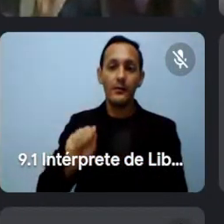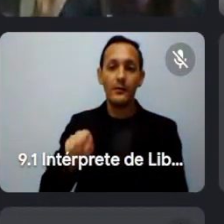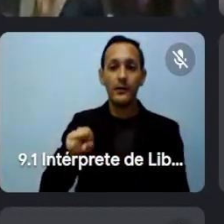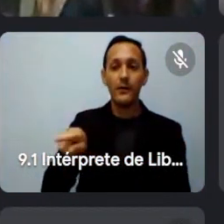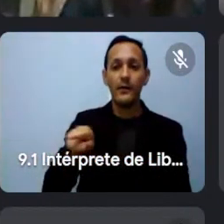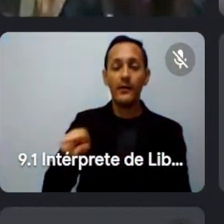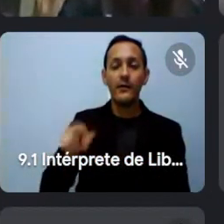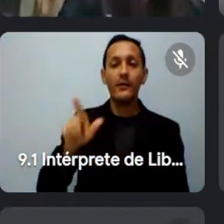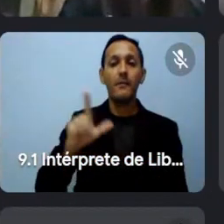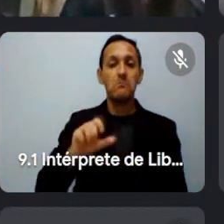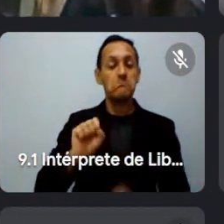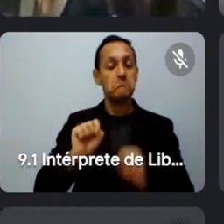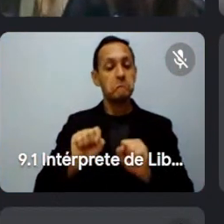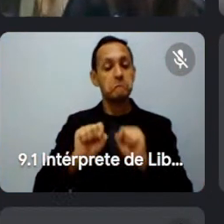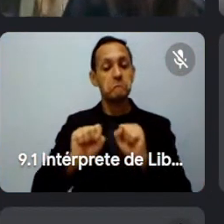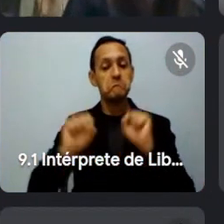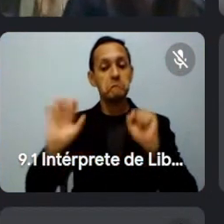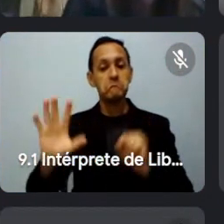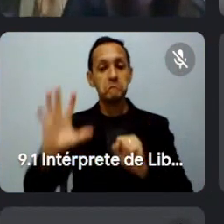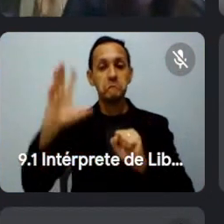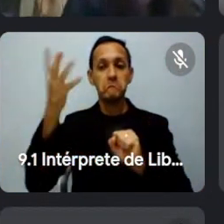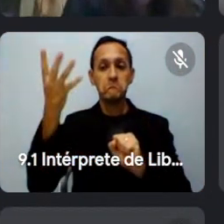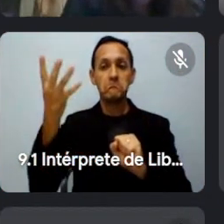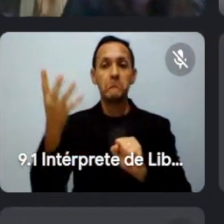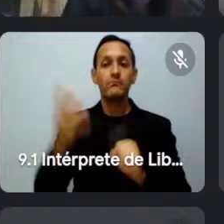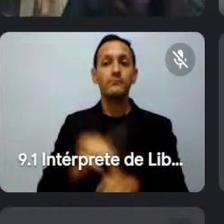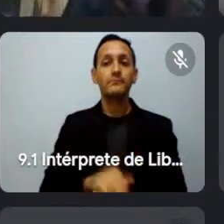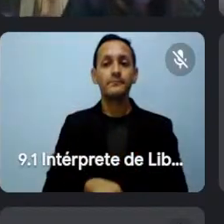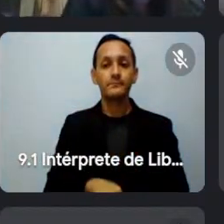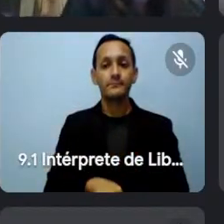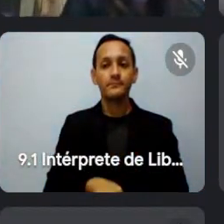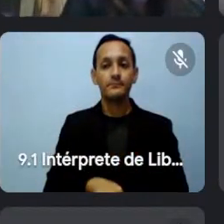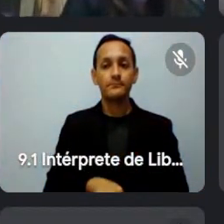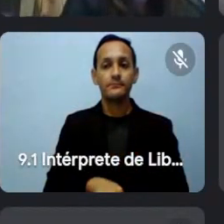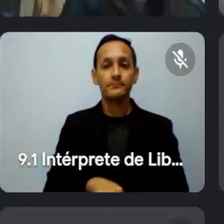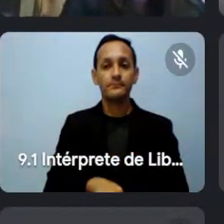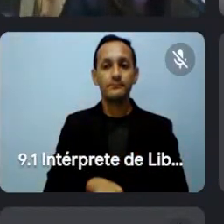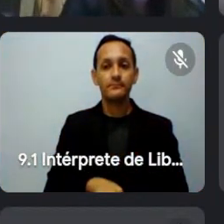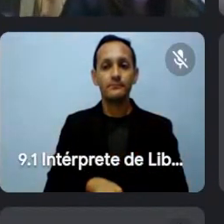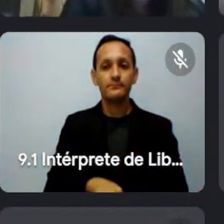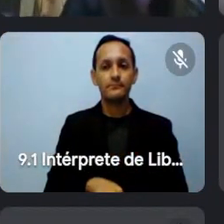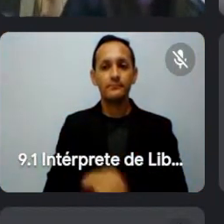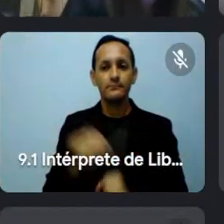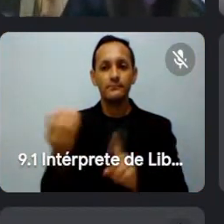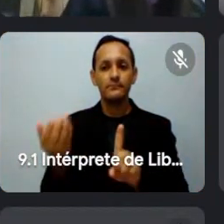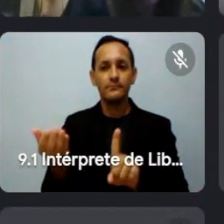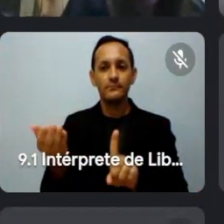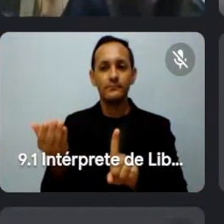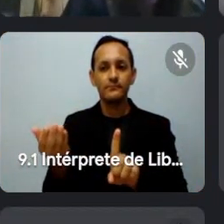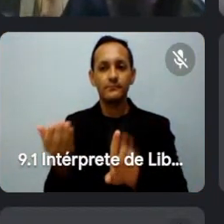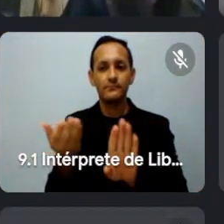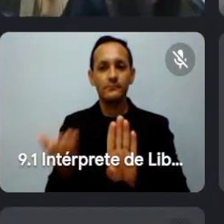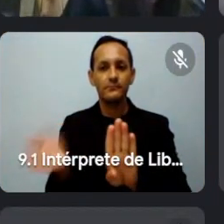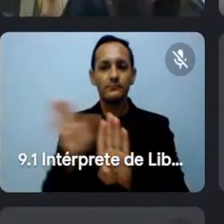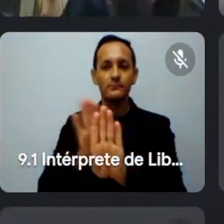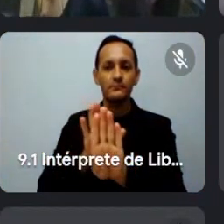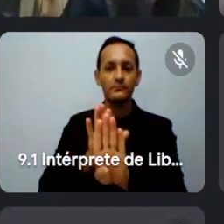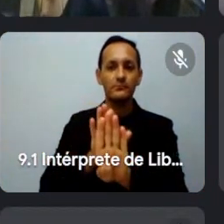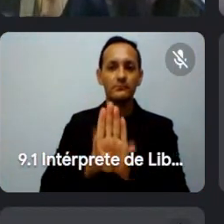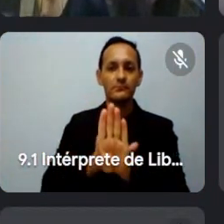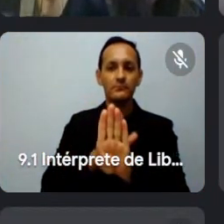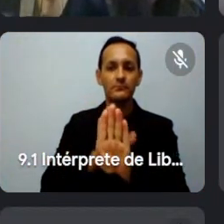Silva Mendes pode até Como disse Doutor José Márcio no juízo vamos dizer assim o